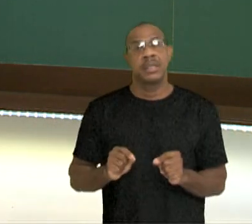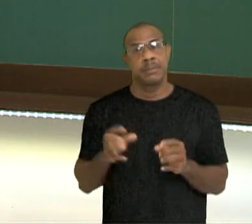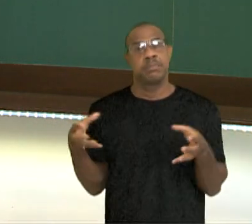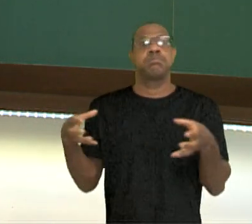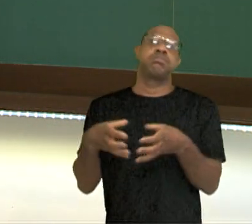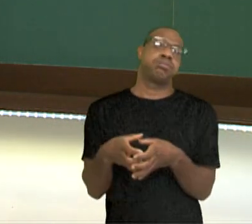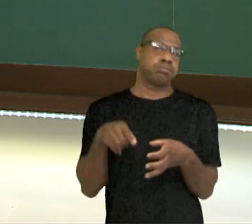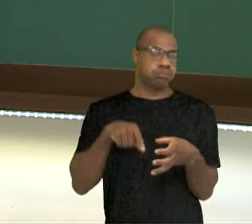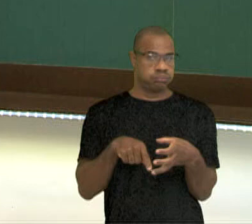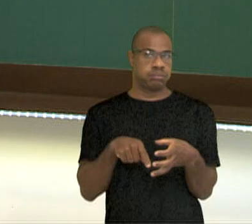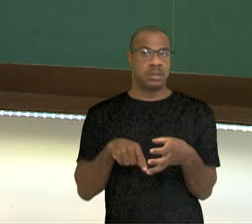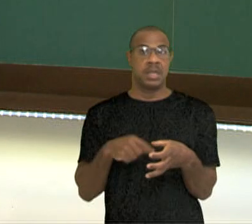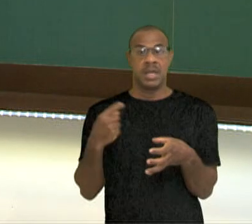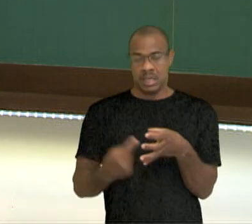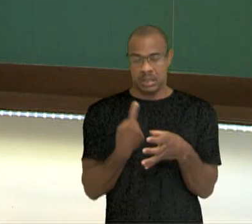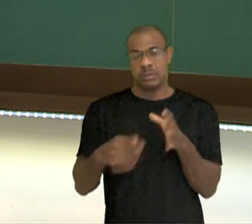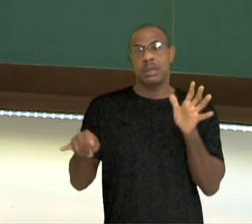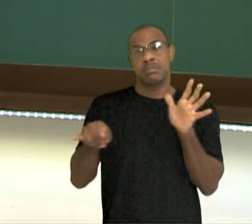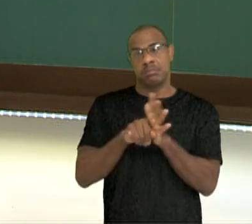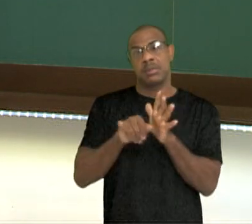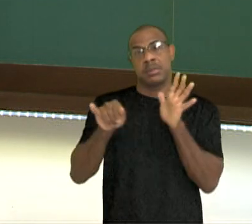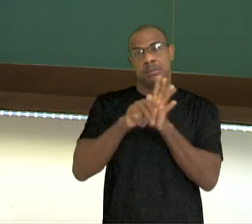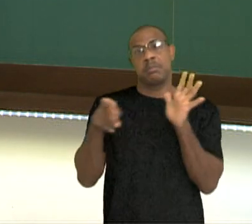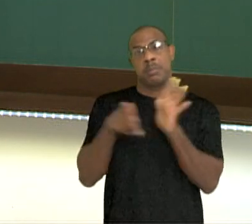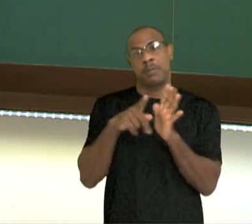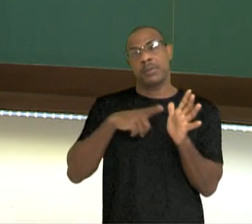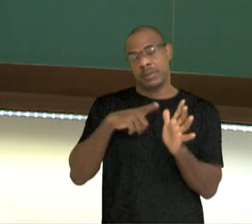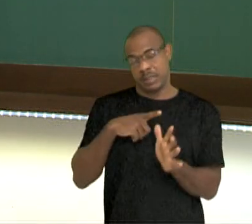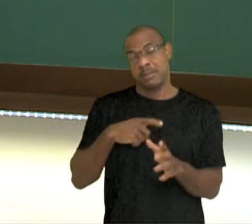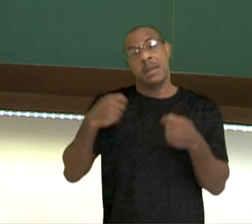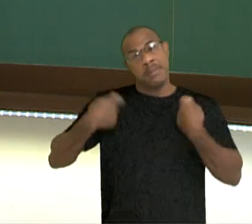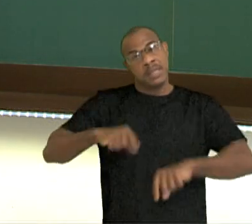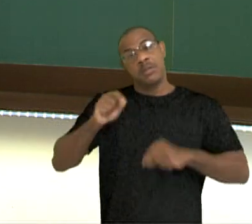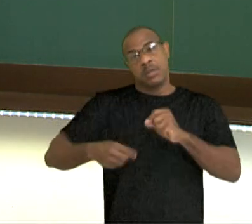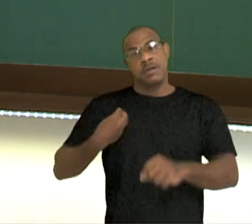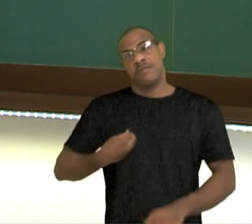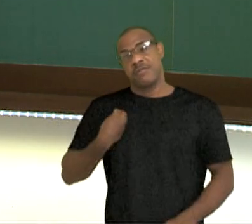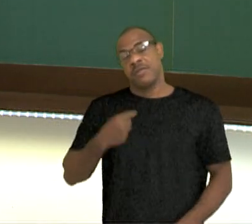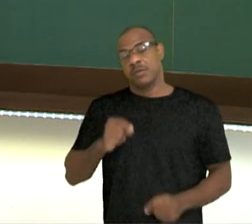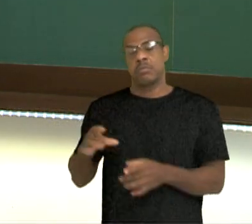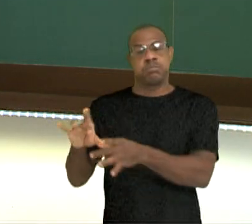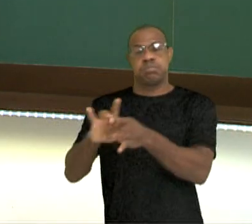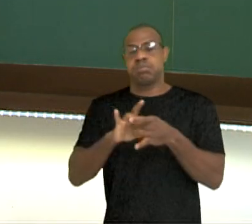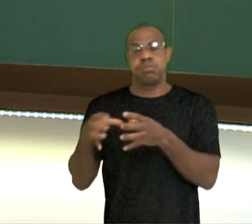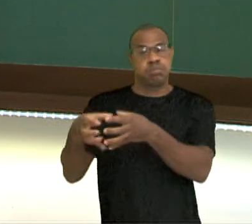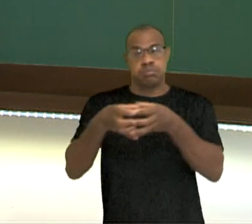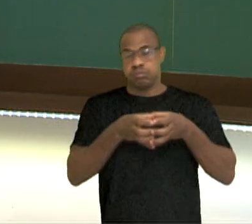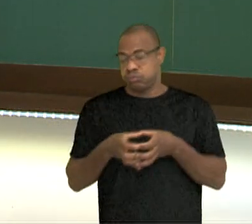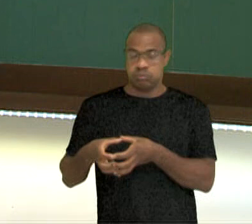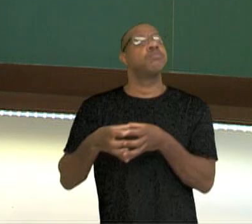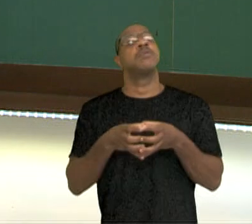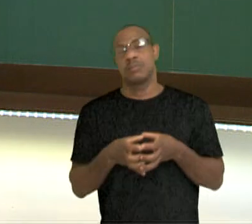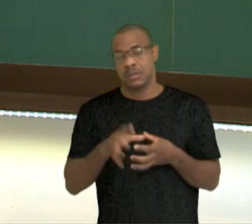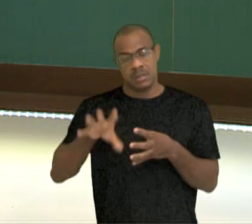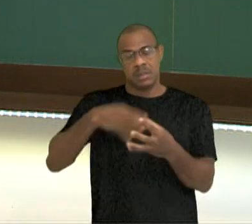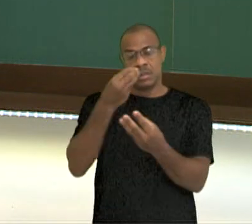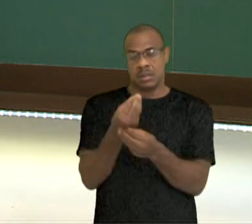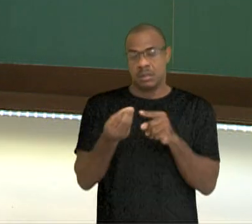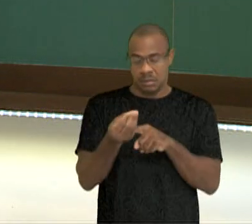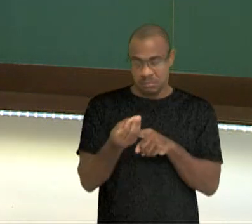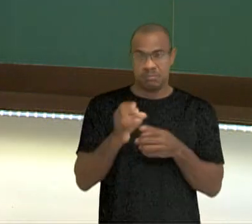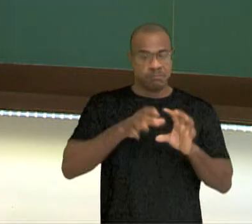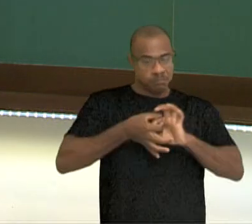coletivo. Cada um tem uma identidade própria, mas que deve conviver no coletivo. Então essas artes, essas